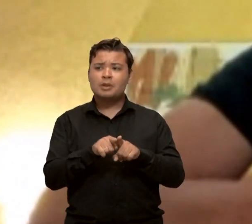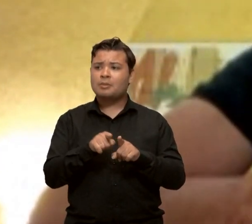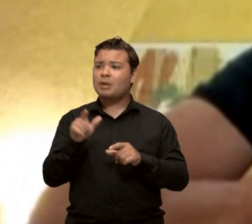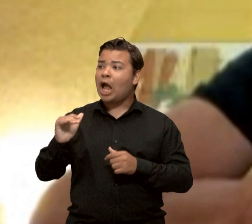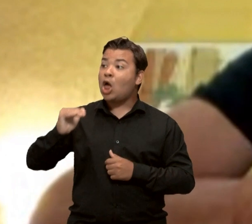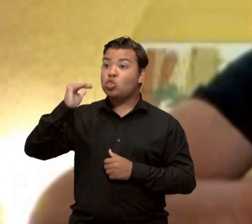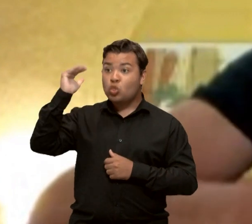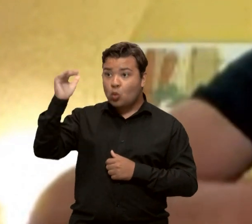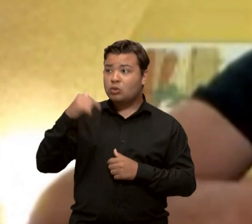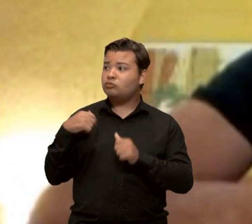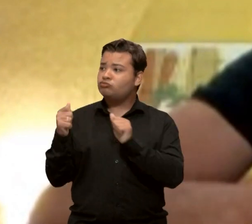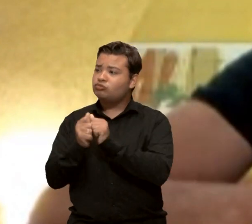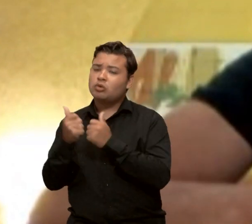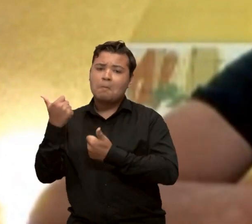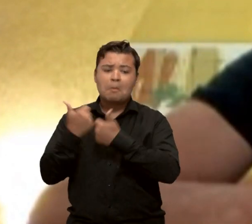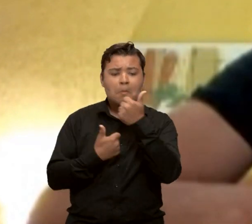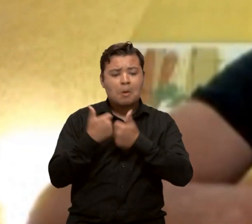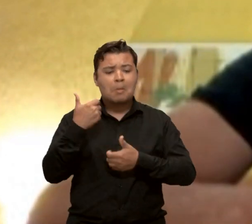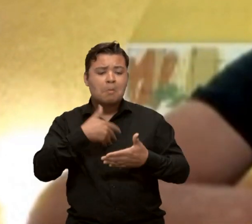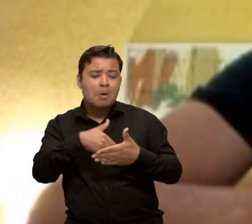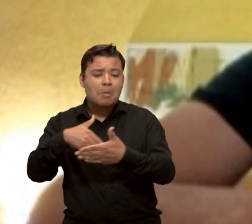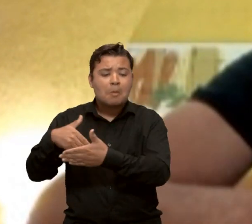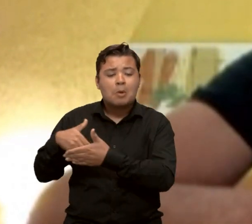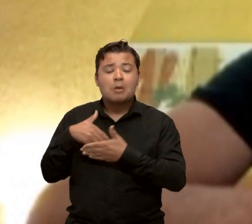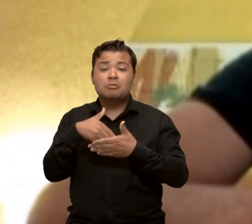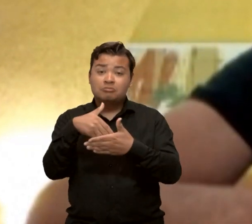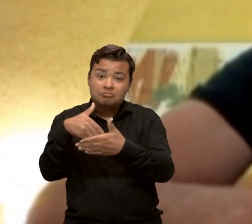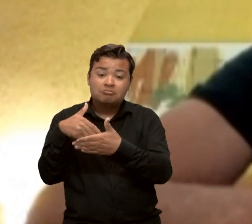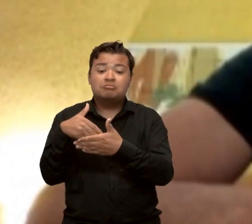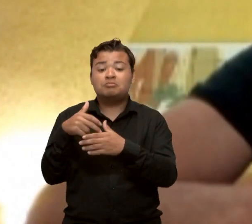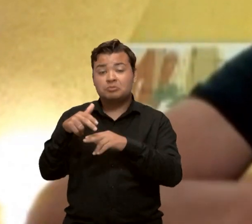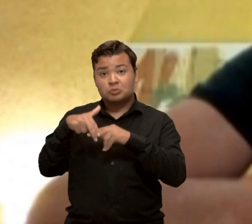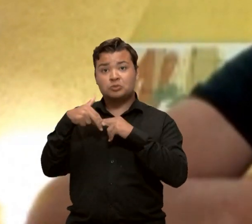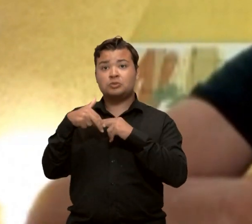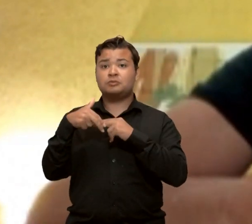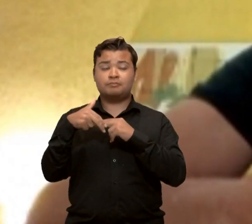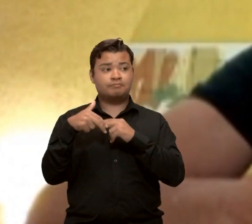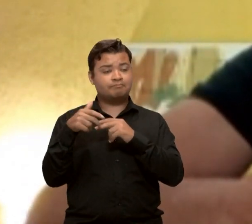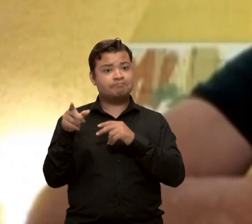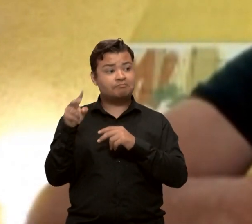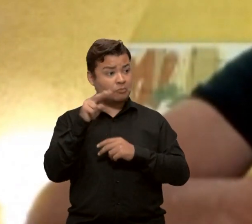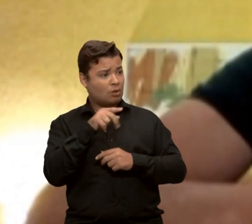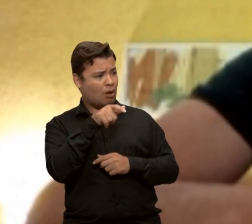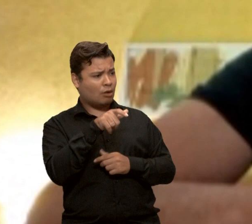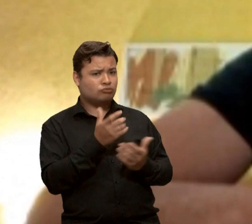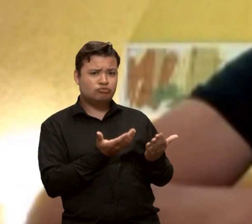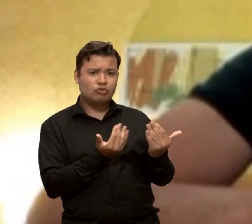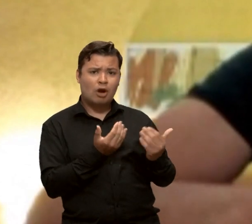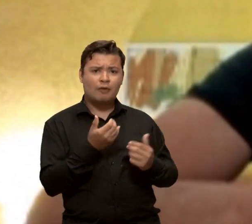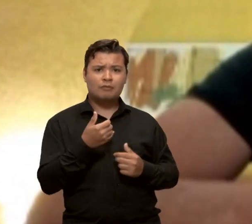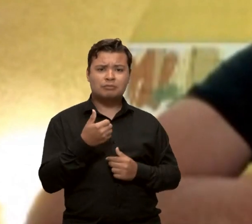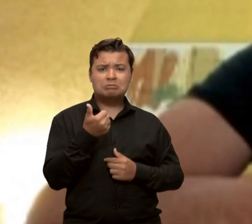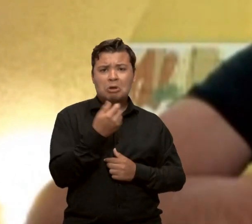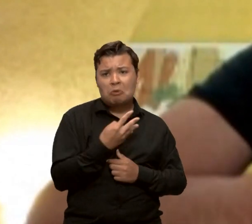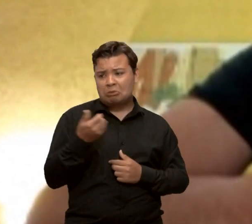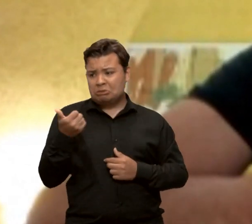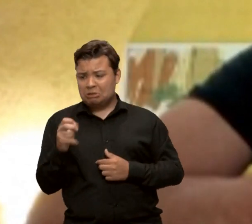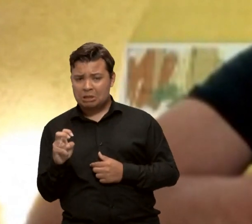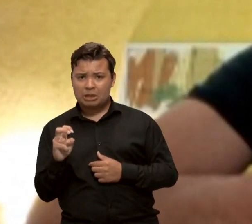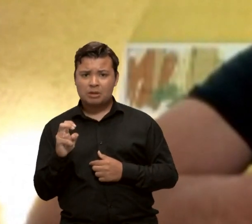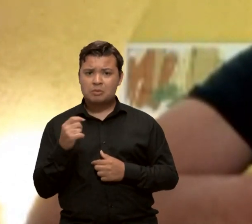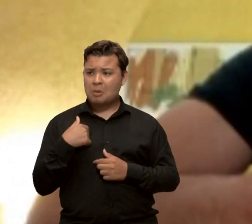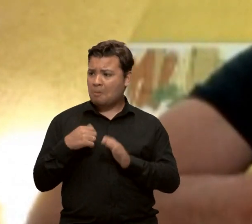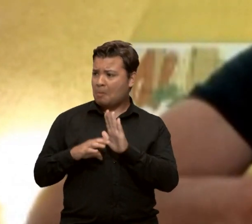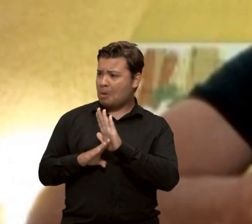aí, talvez por esse motivo, destacar um garoto de 15, 14, 15 anos, destacando no